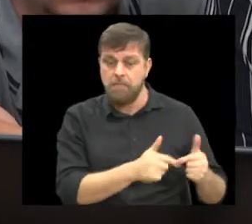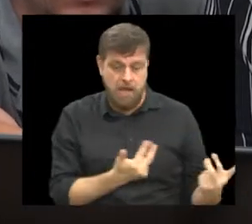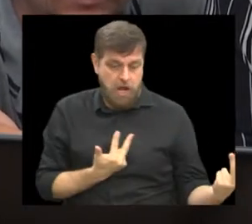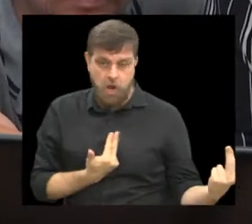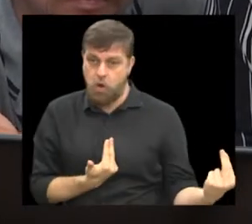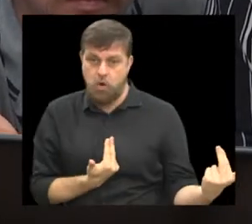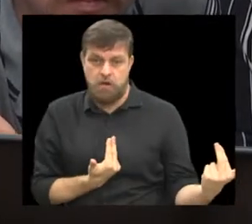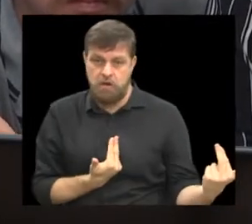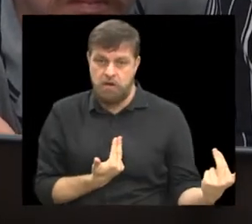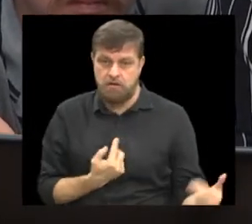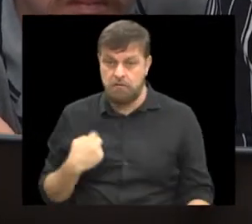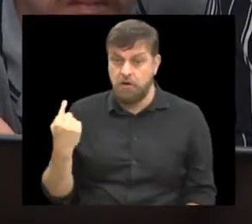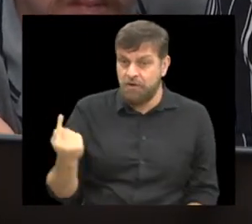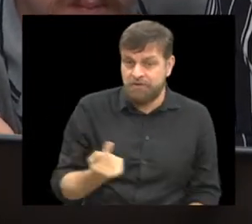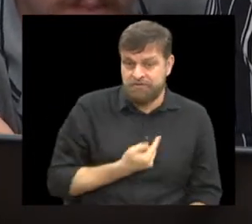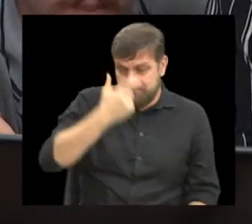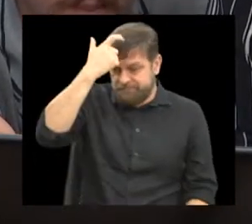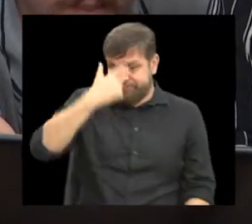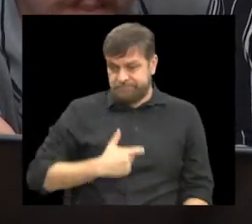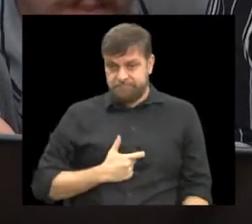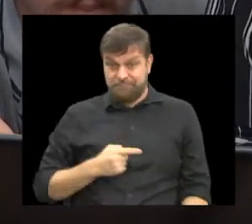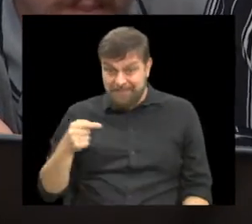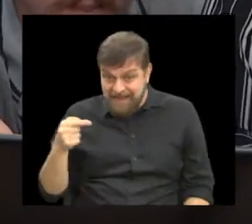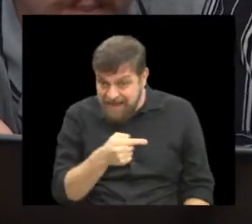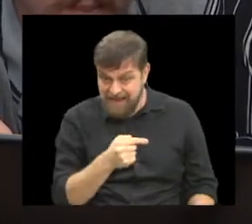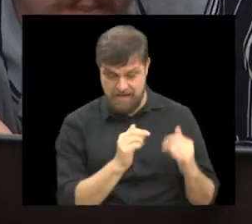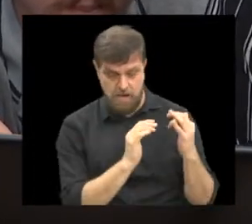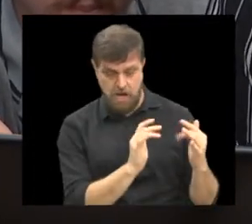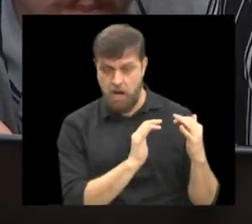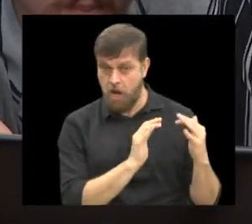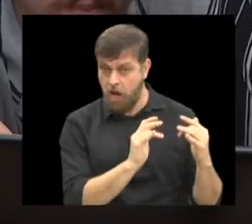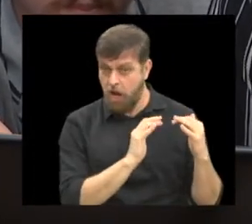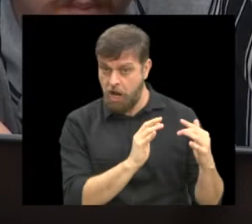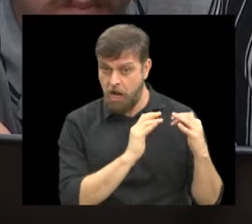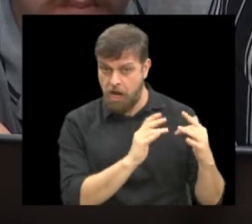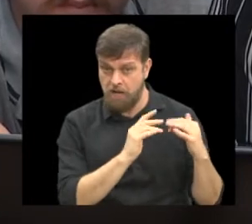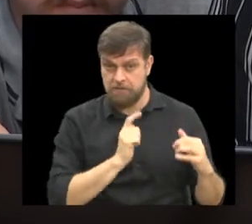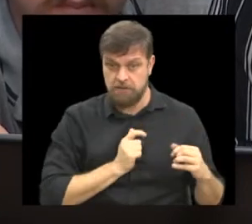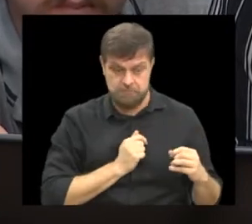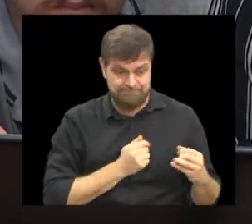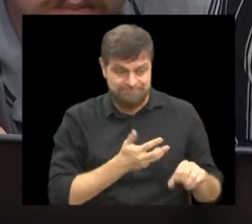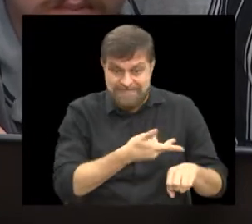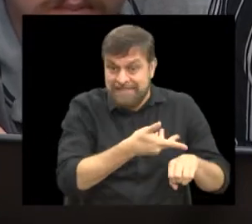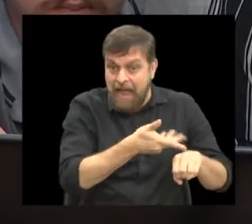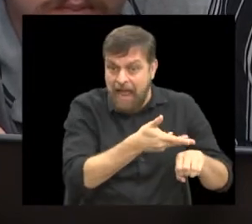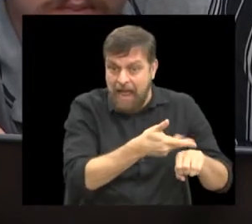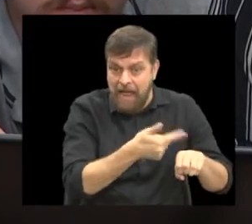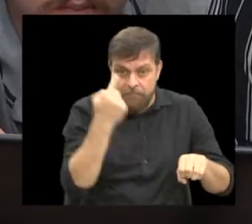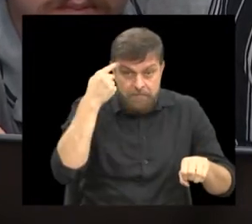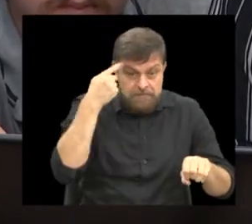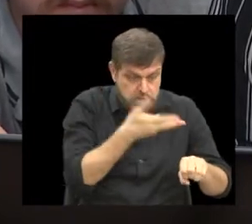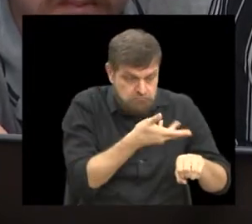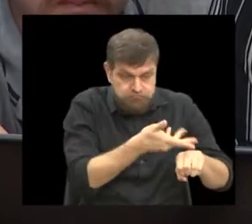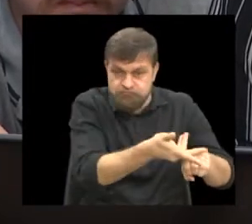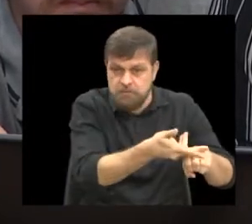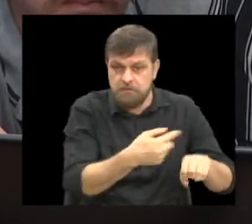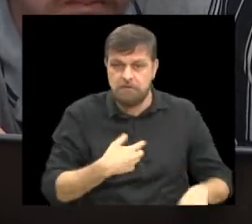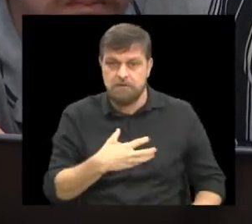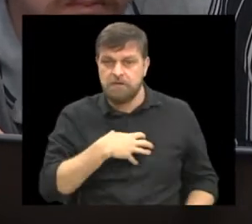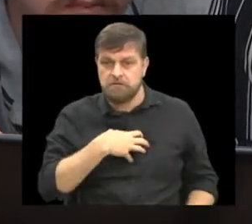nós funcionamos, como um típico funciona. Ele tem, esse cérebro é mais acelerado, esse cérebro tem uma forma, não vou